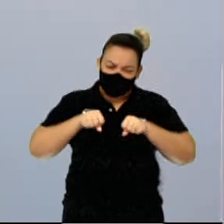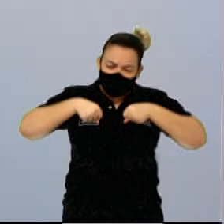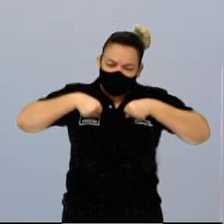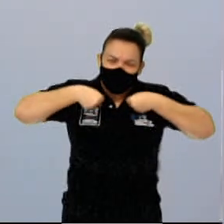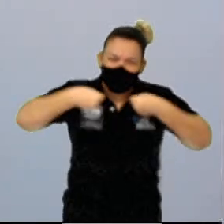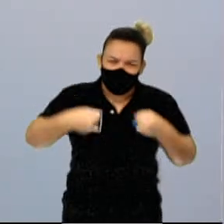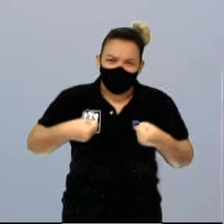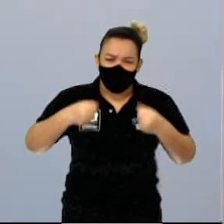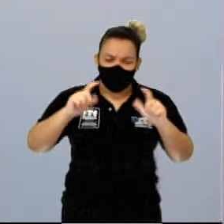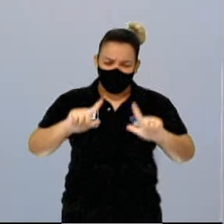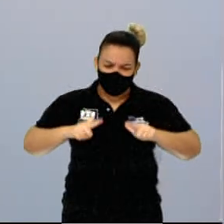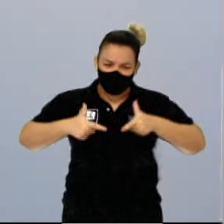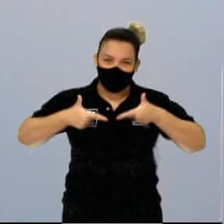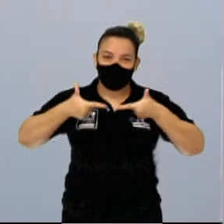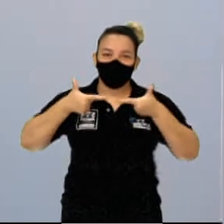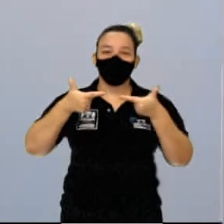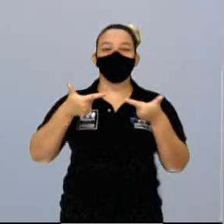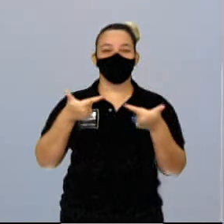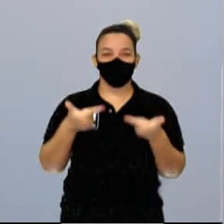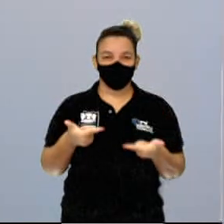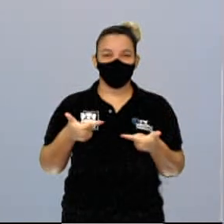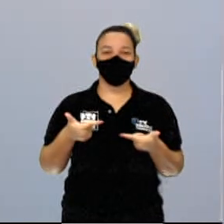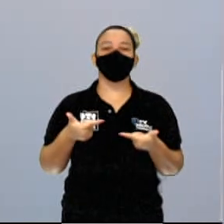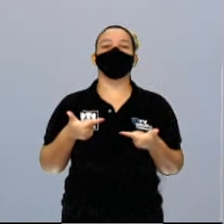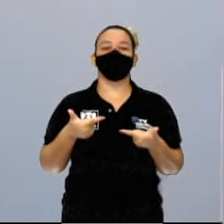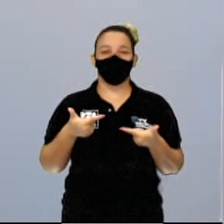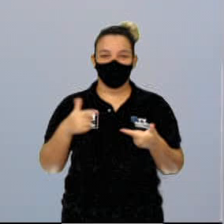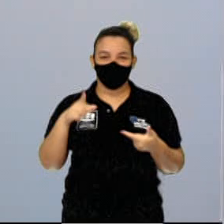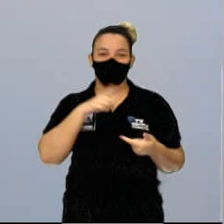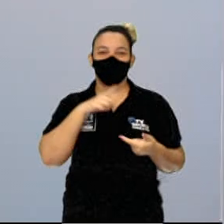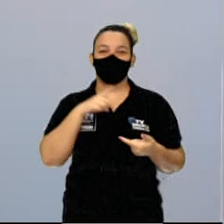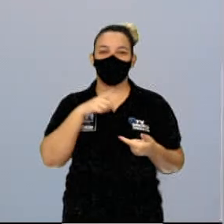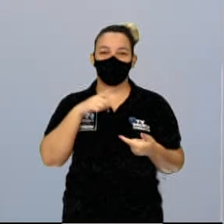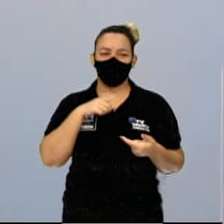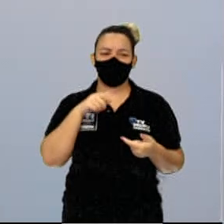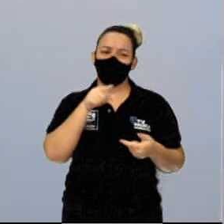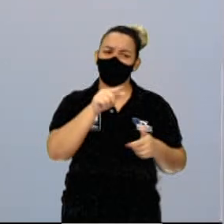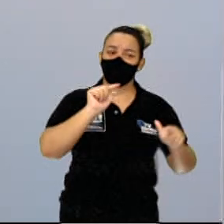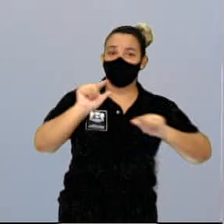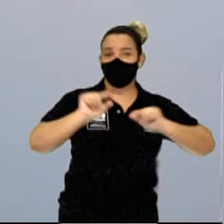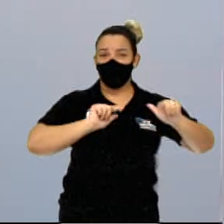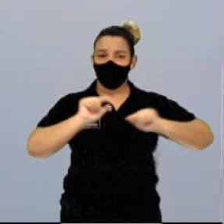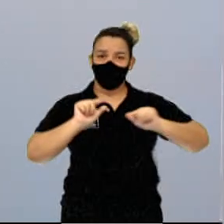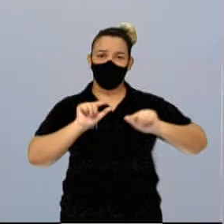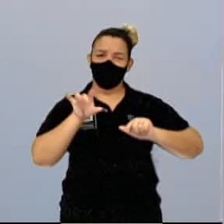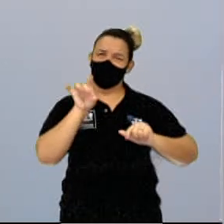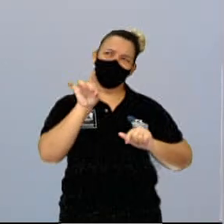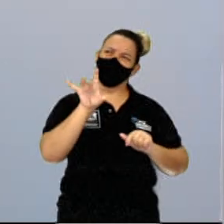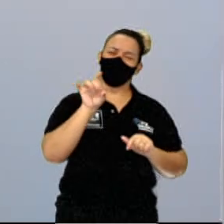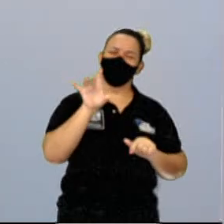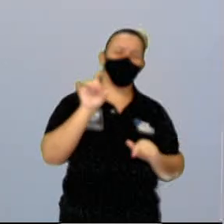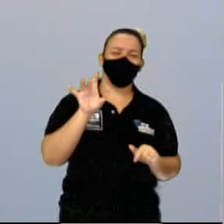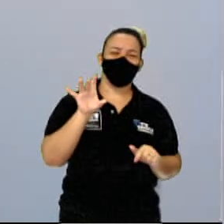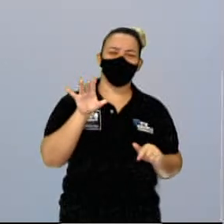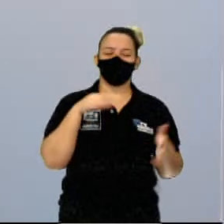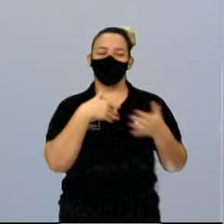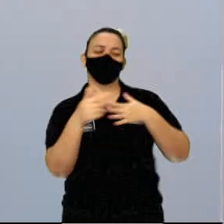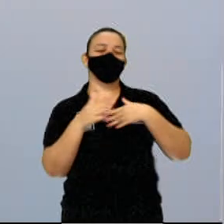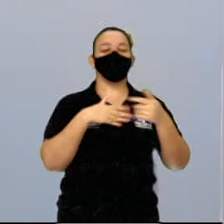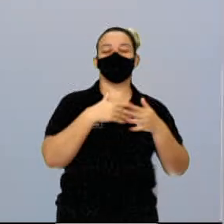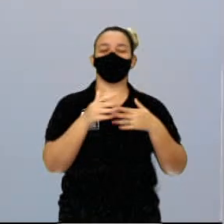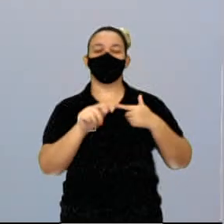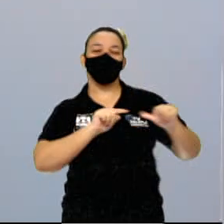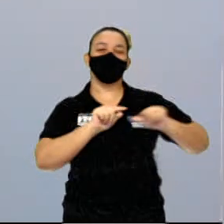do outro. Porque se para alguém fazer aquele trabalho é somente uma questão apenas de